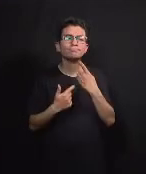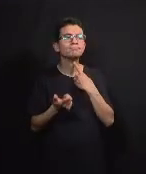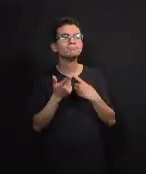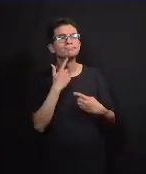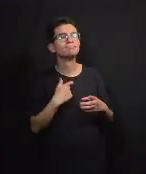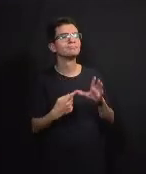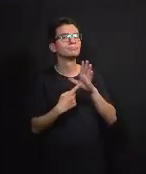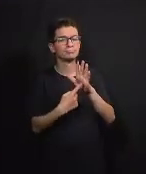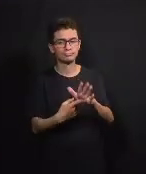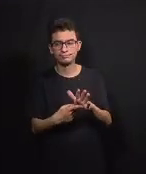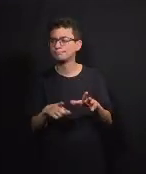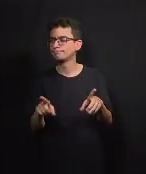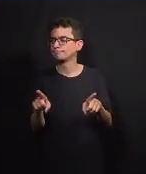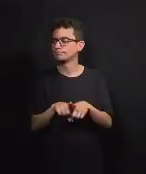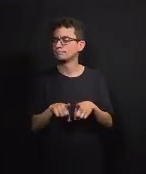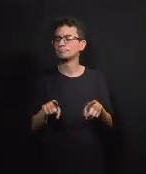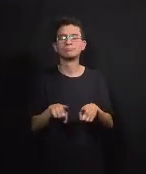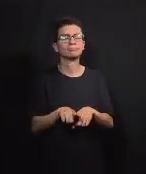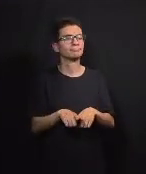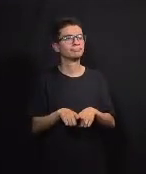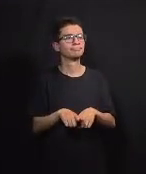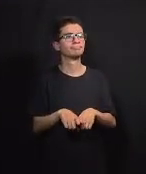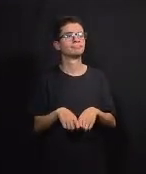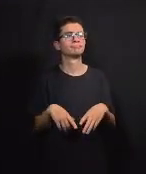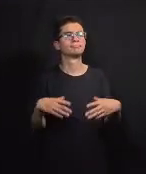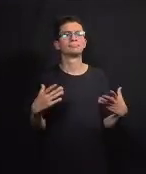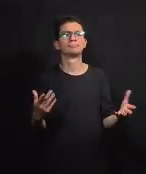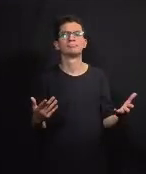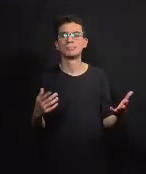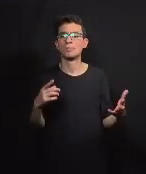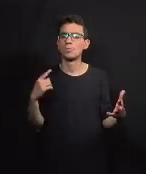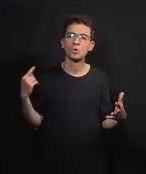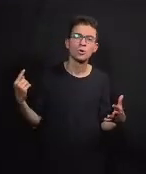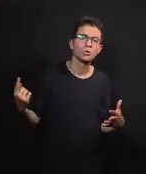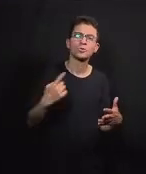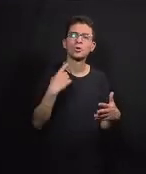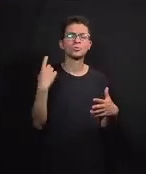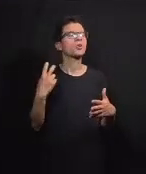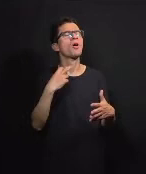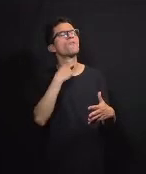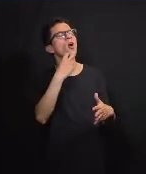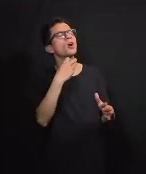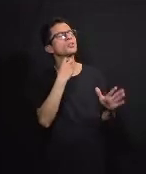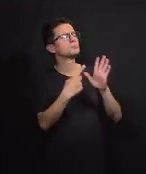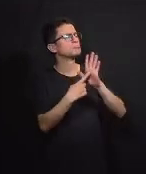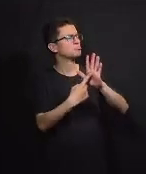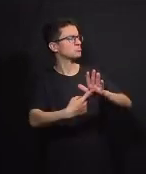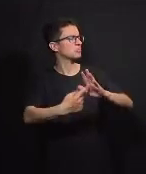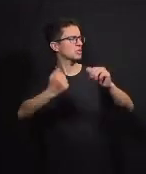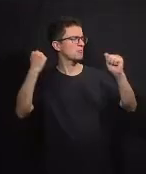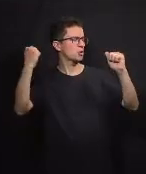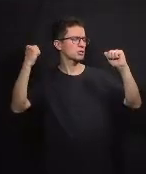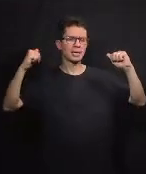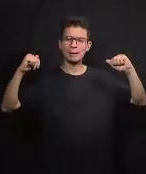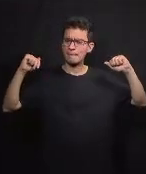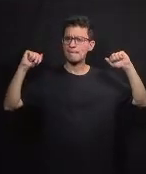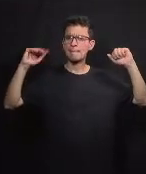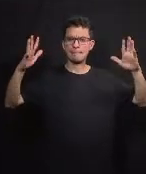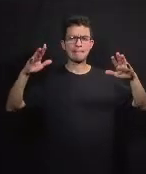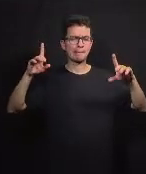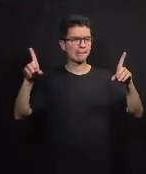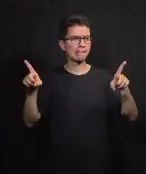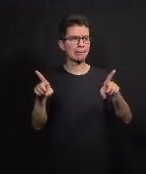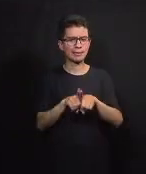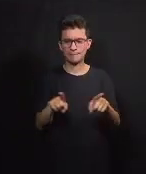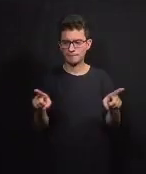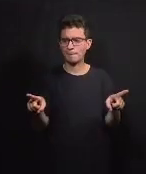expressar-se, querem ter, digamos, uma voz forte neste mundo em que eles se